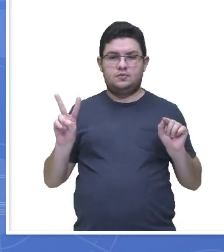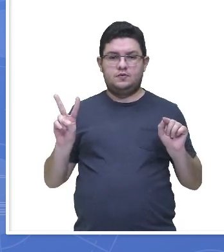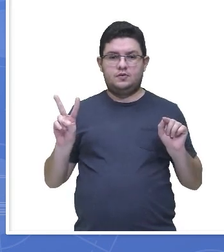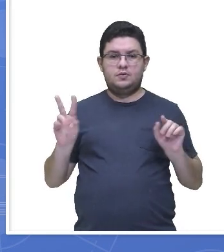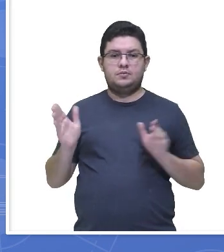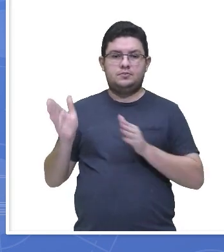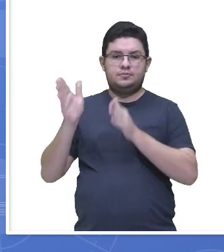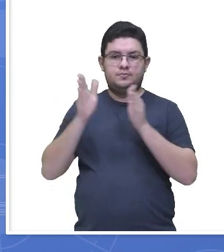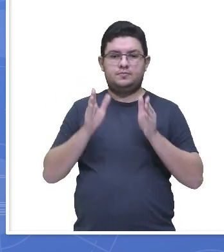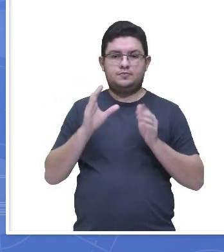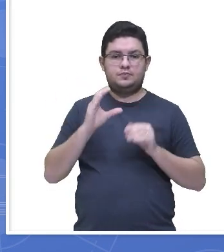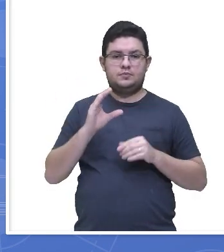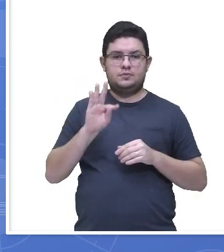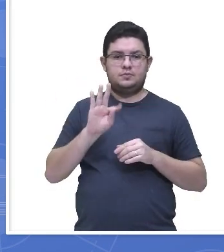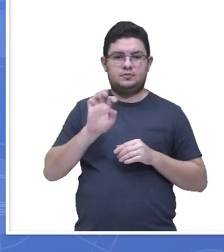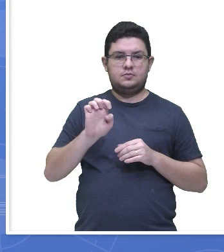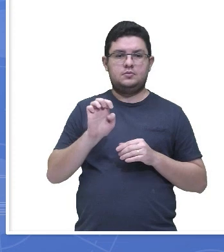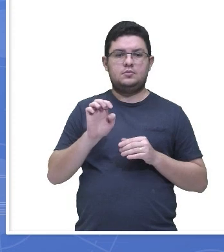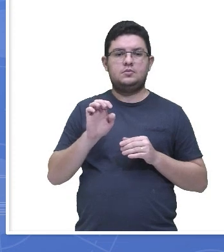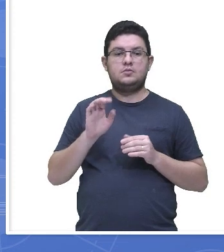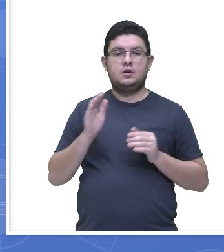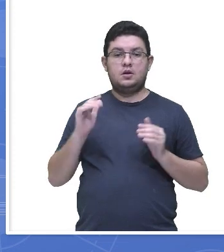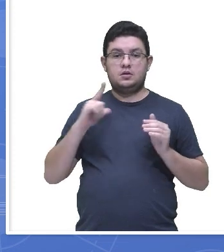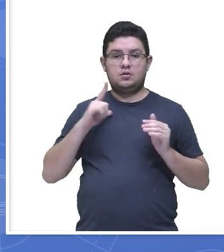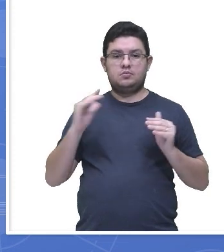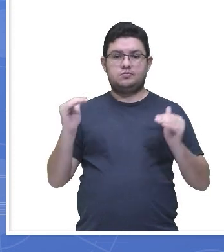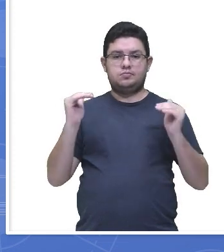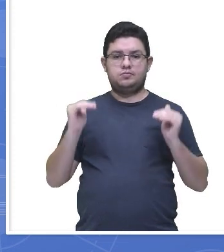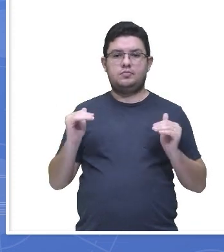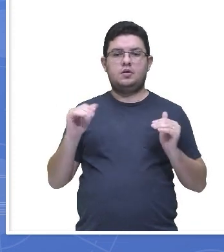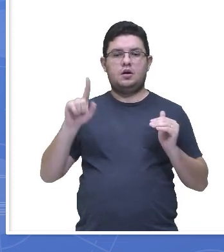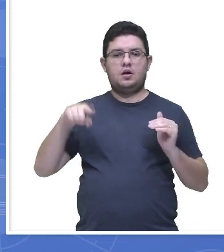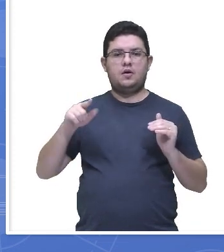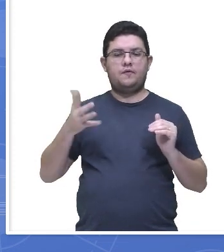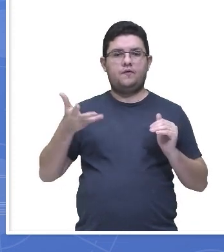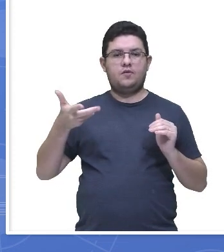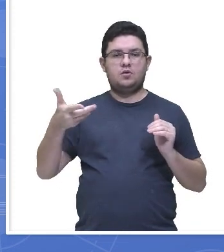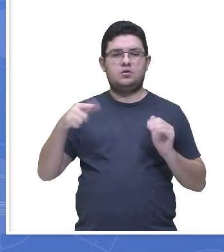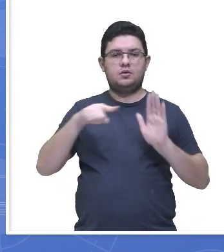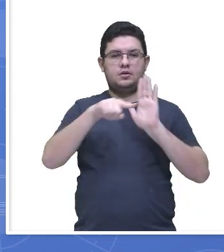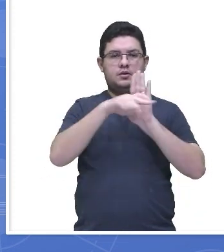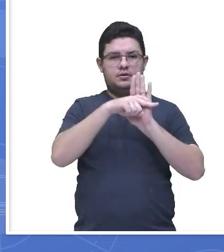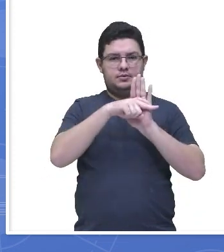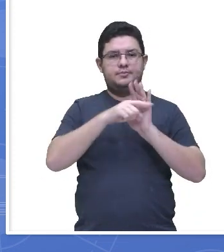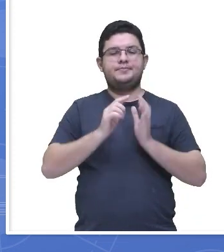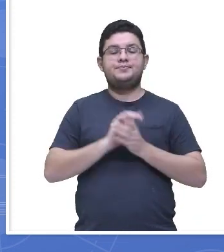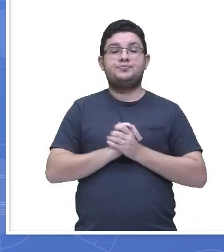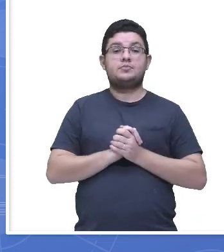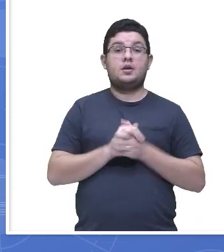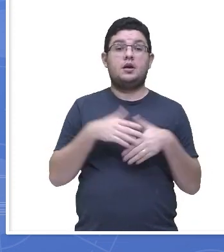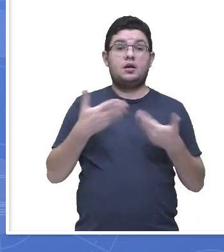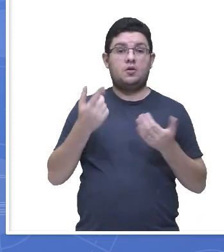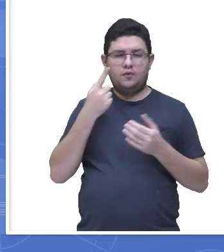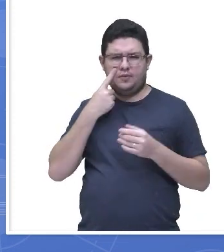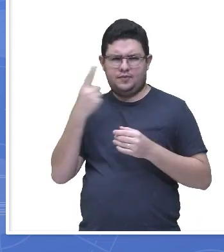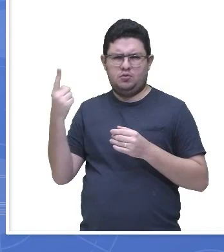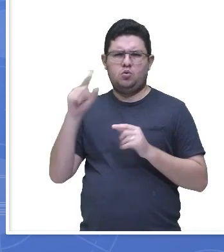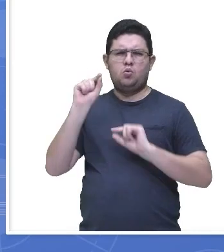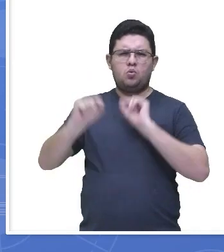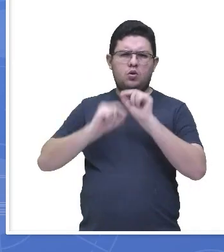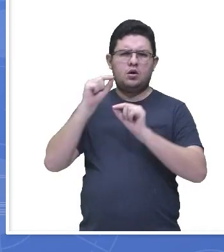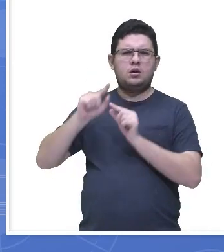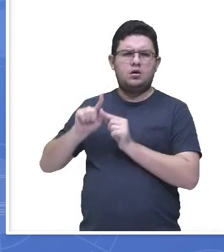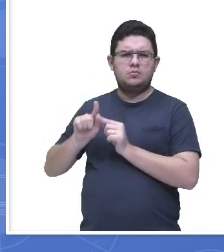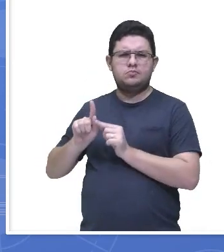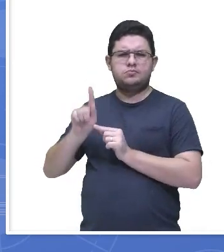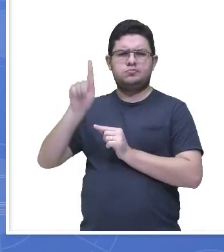velocidade negativa, certo? Esses gráficos que nós estamos vendo, tanto o da posição quanto da velocidade, eles não